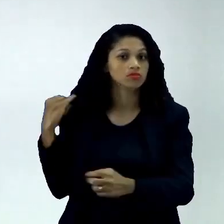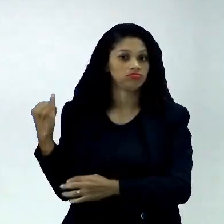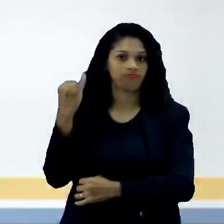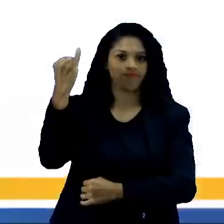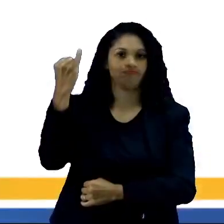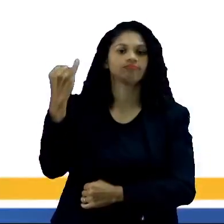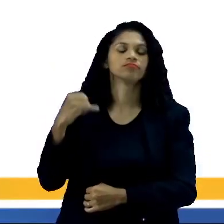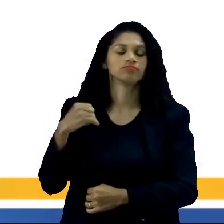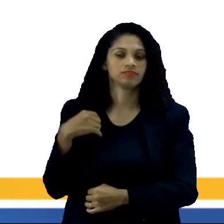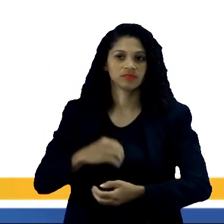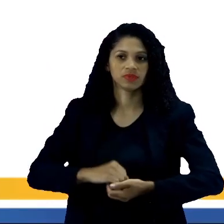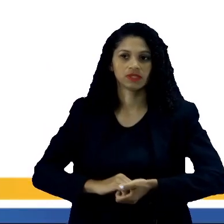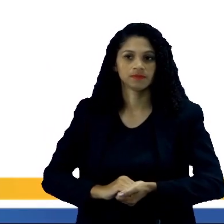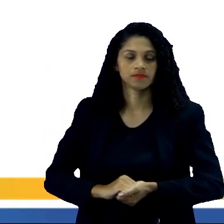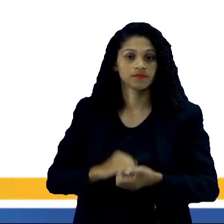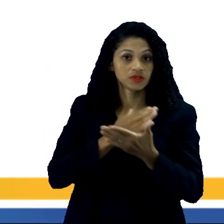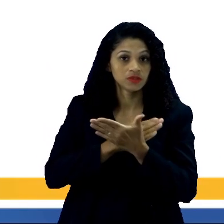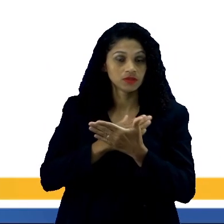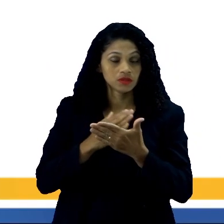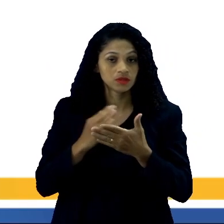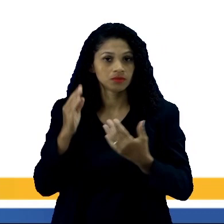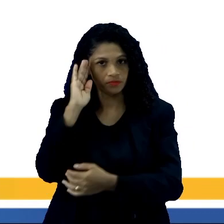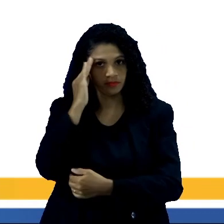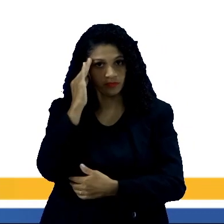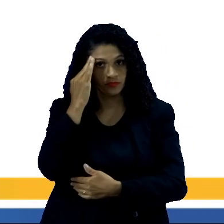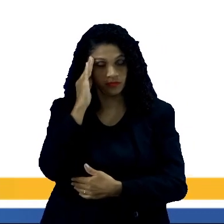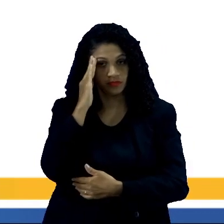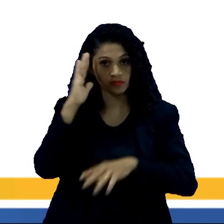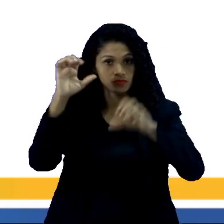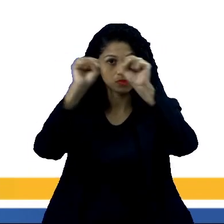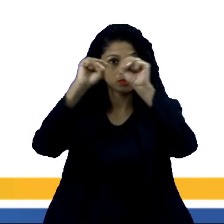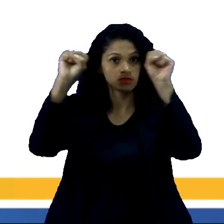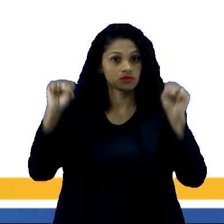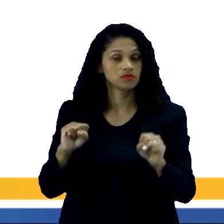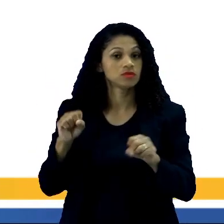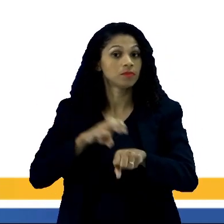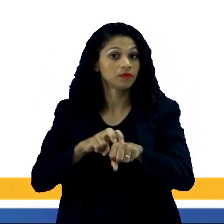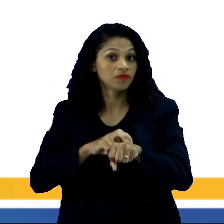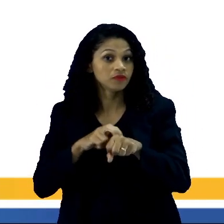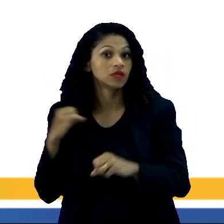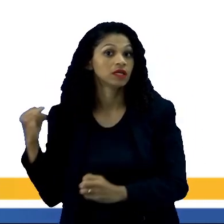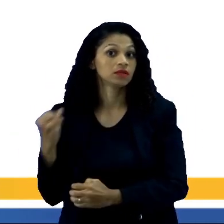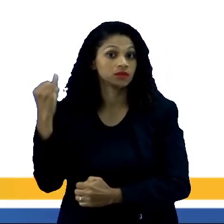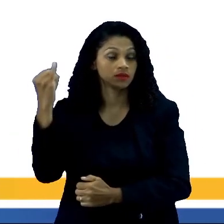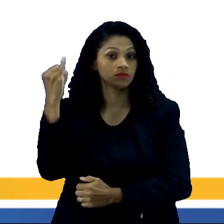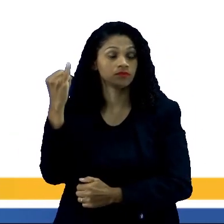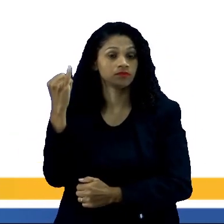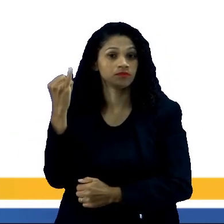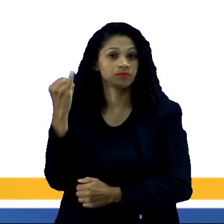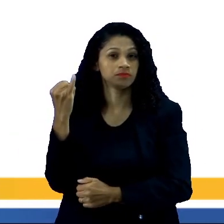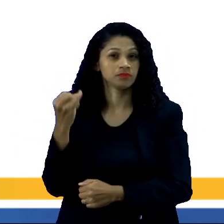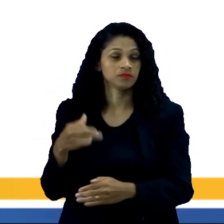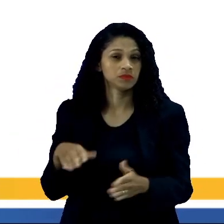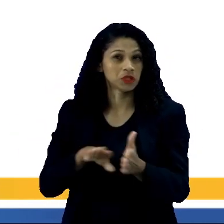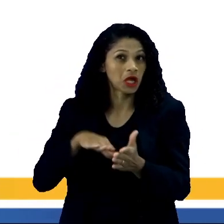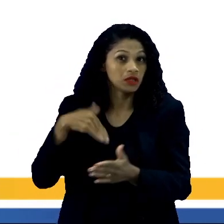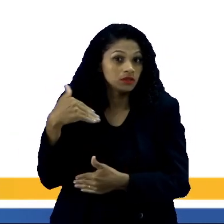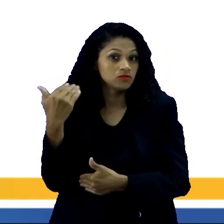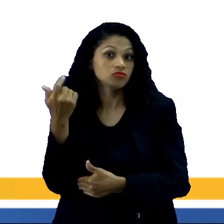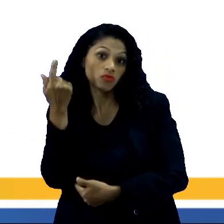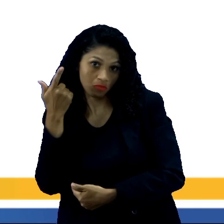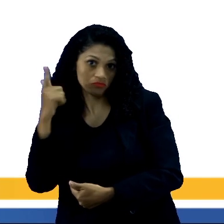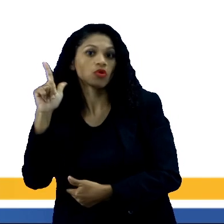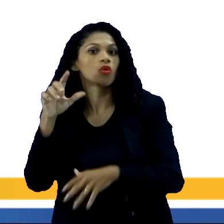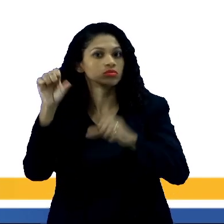organismo. Para começar, você tem que entender que o sistema nervoso ele é de suma importância, até além do que os outros